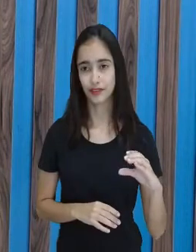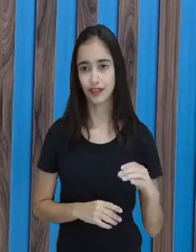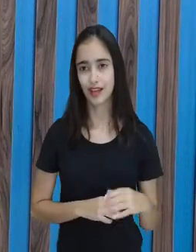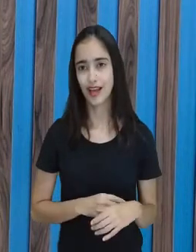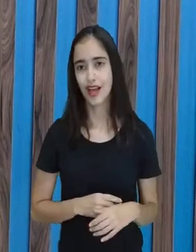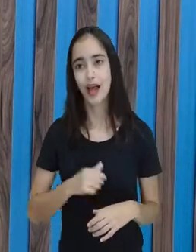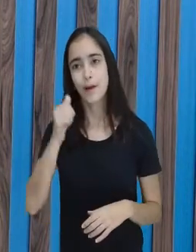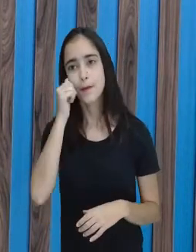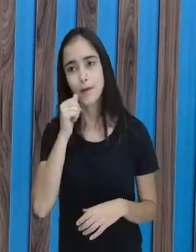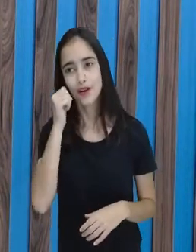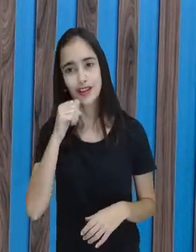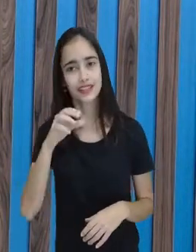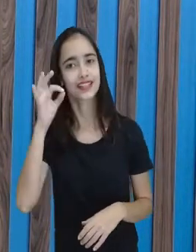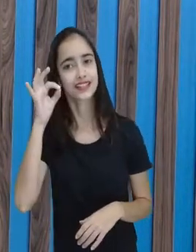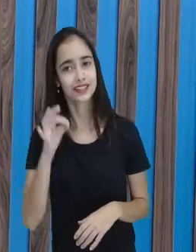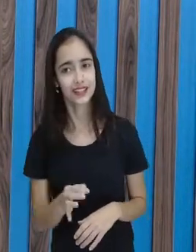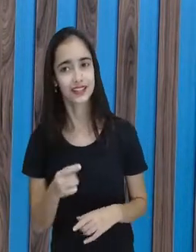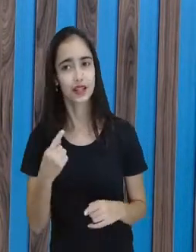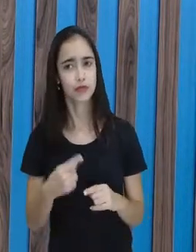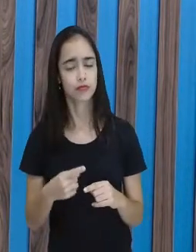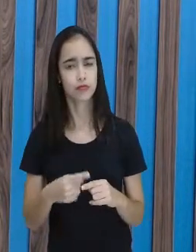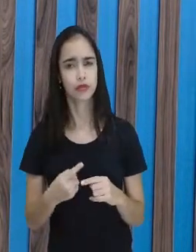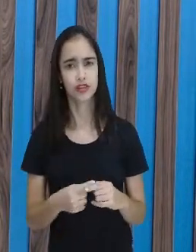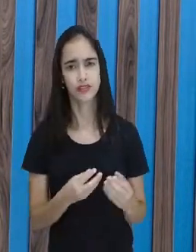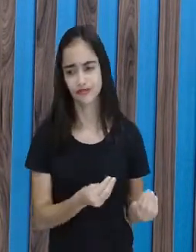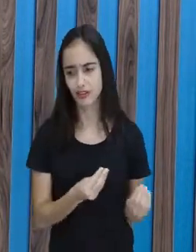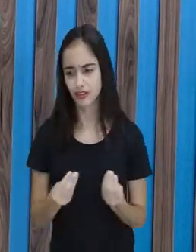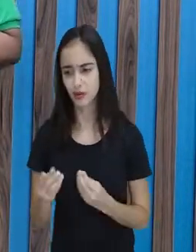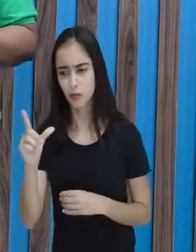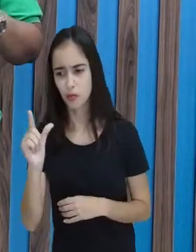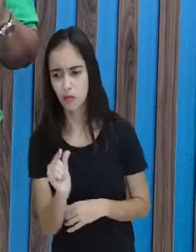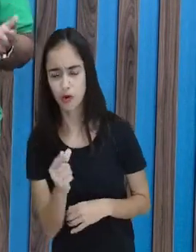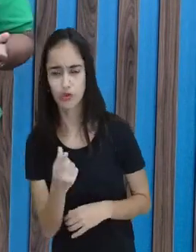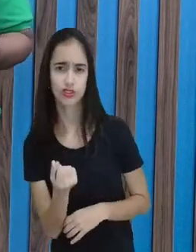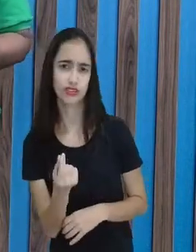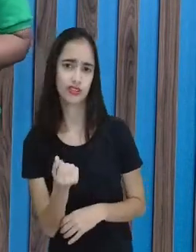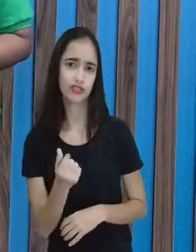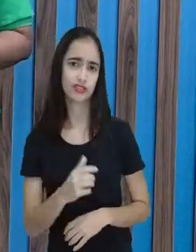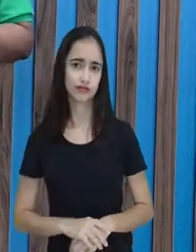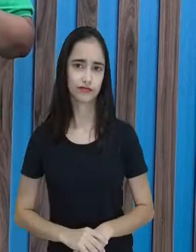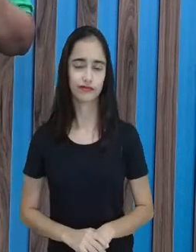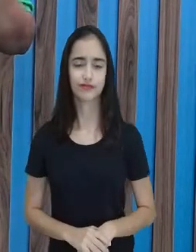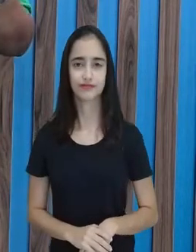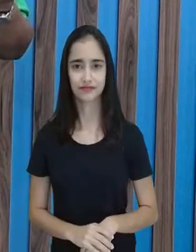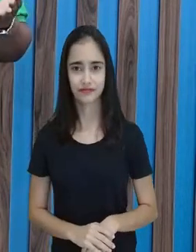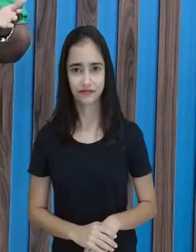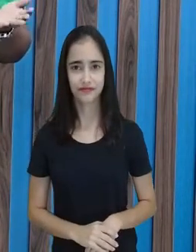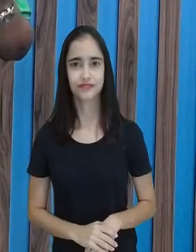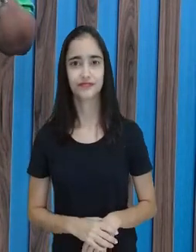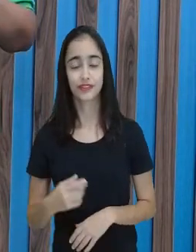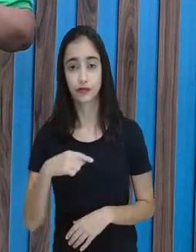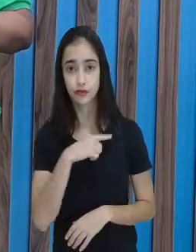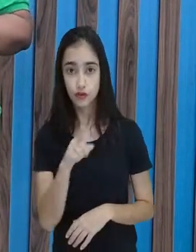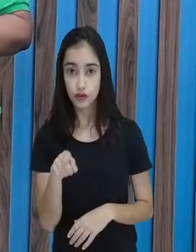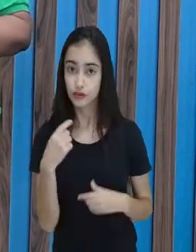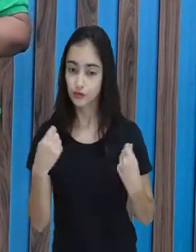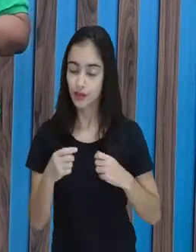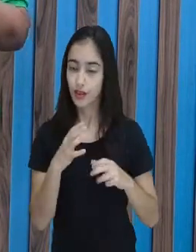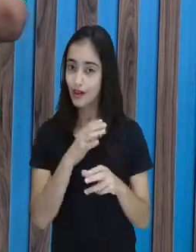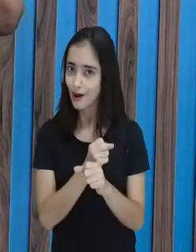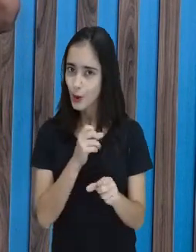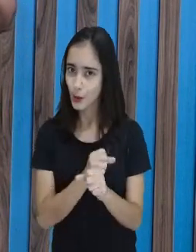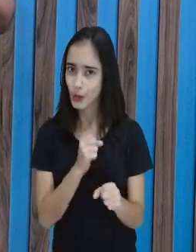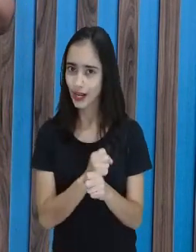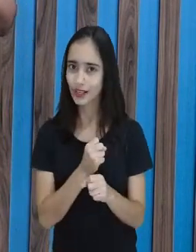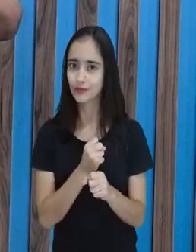ele está oferecendo muito pouco dinheiro. Pronto, vocês aí vão calcular